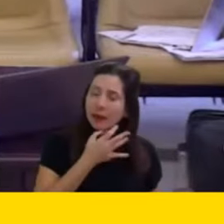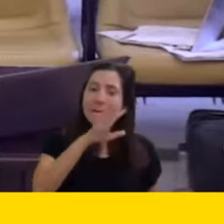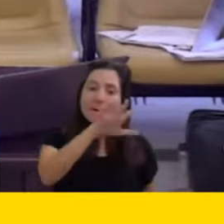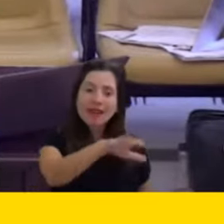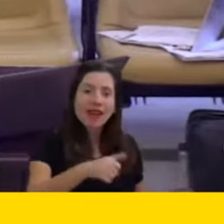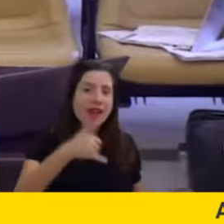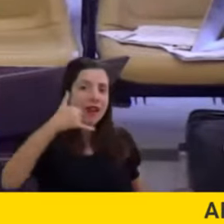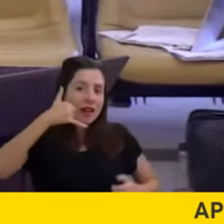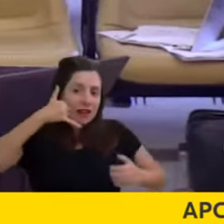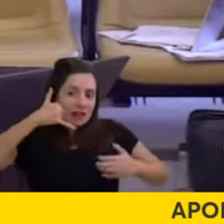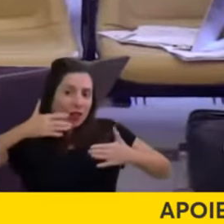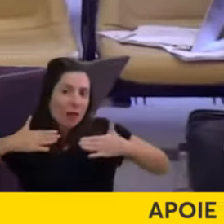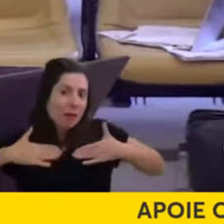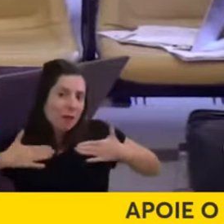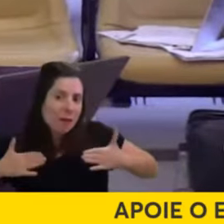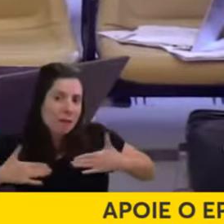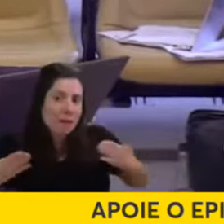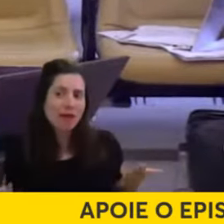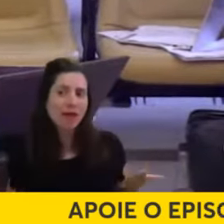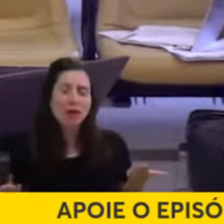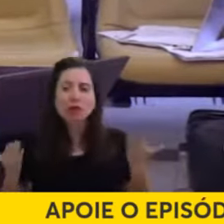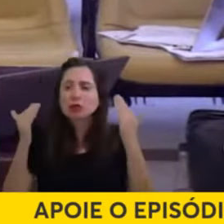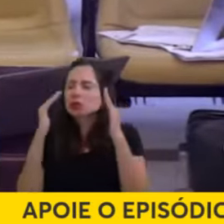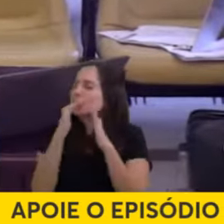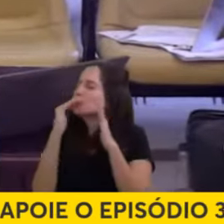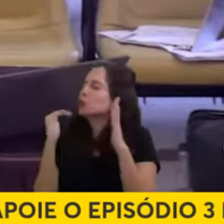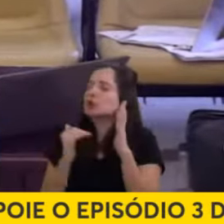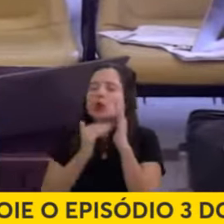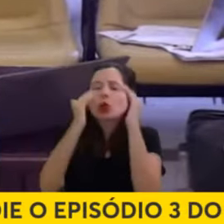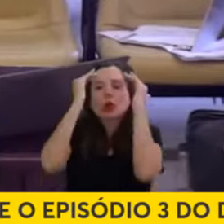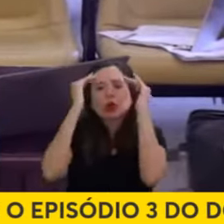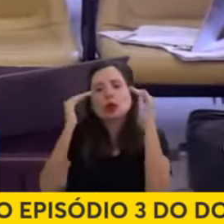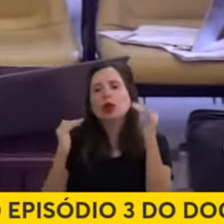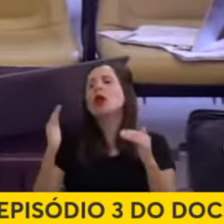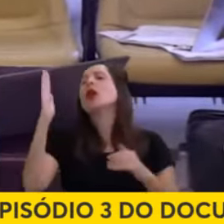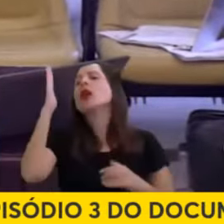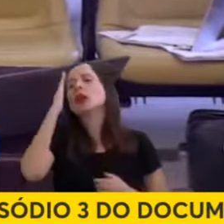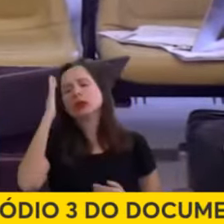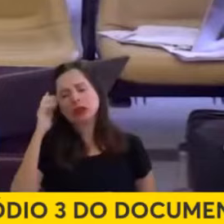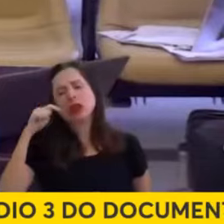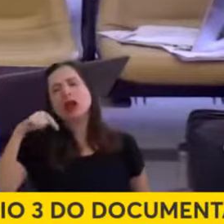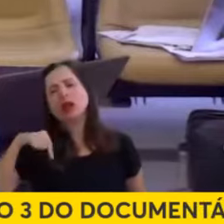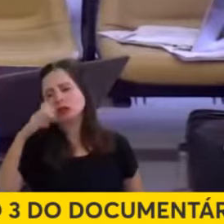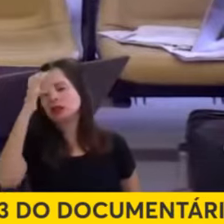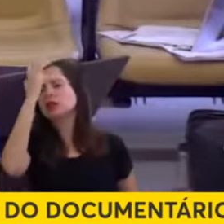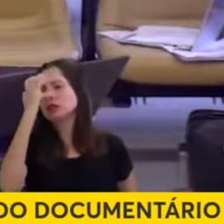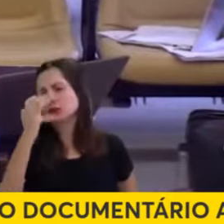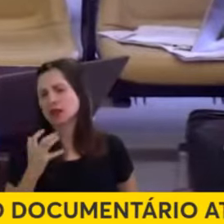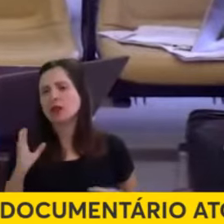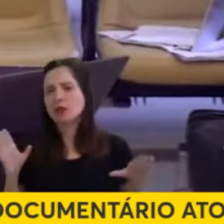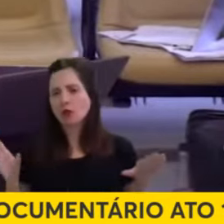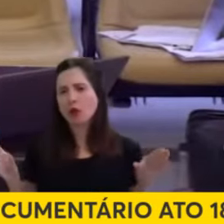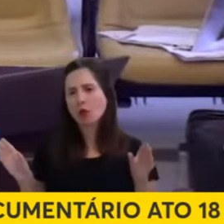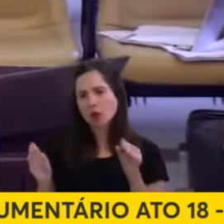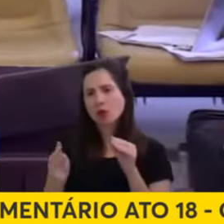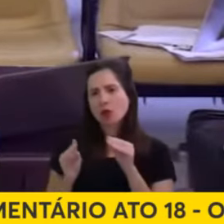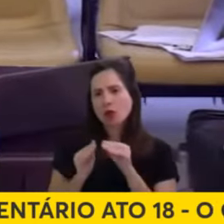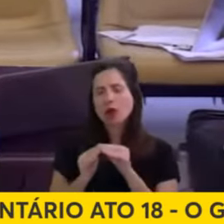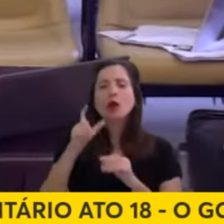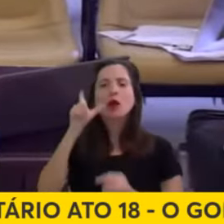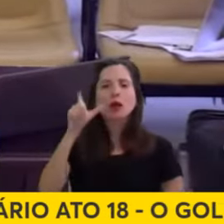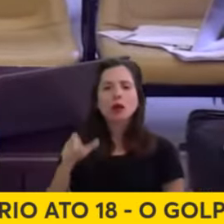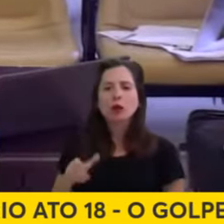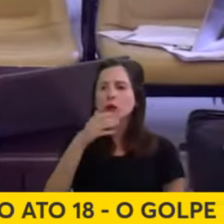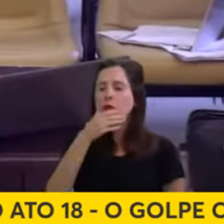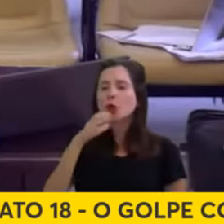sem nenhum fundamento então com todo respeito aqui é uma demanda séria senhor presidente eh vou concluir aqui pro Cássio poder finalizar OS